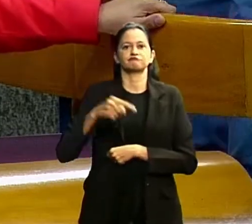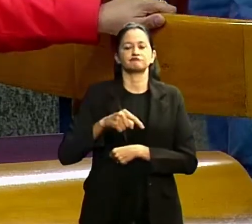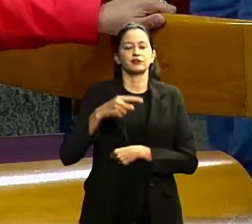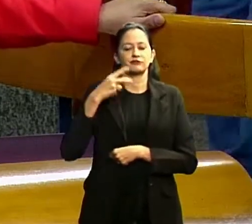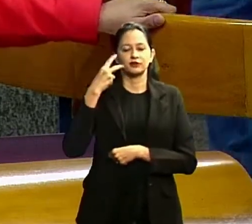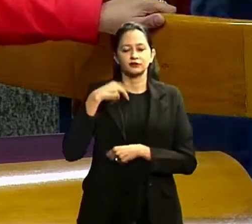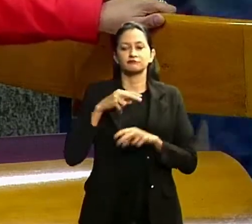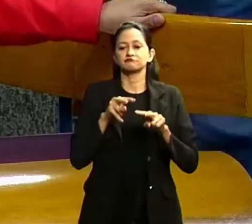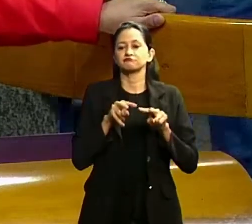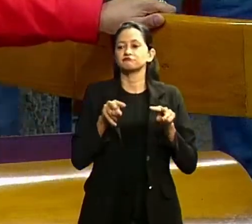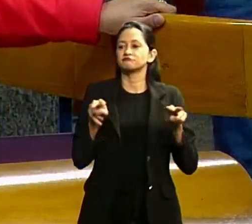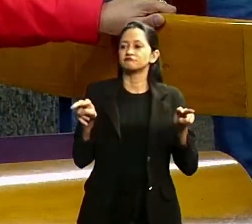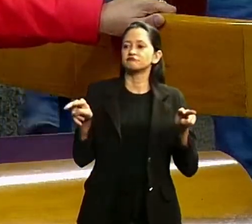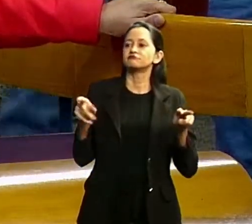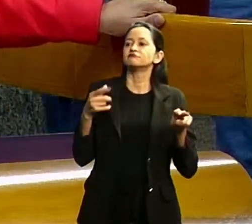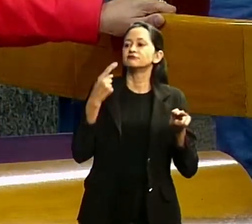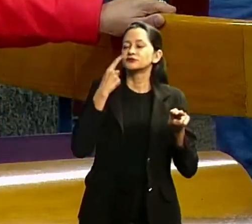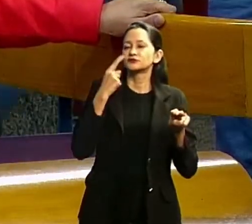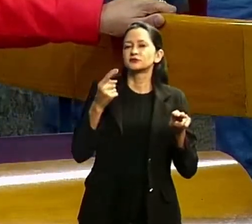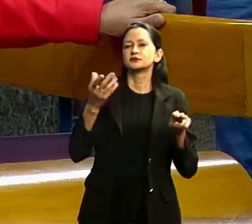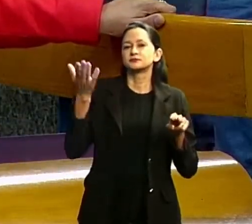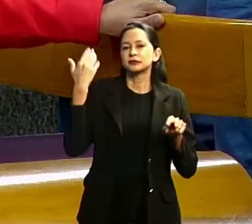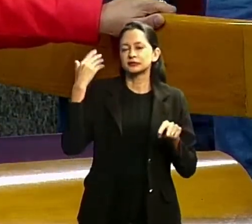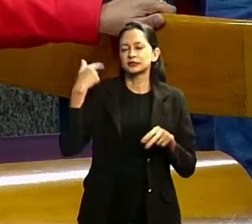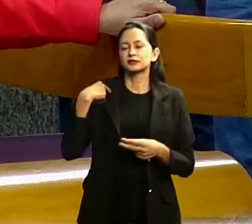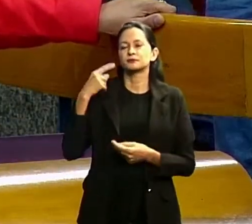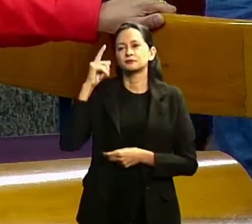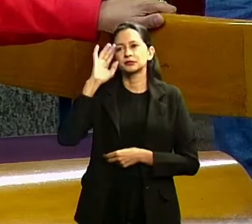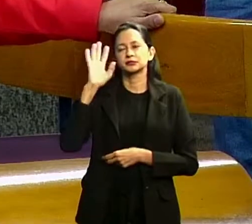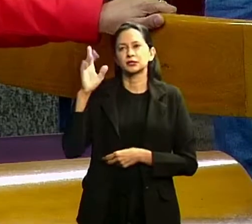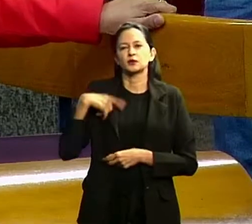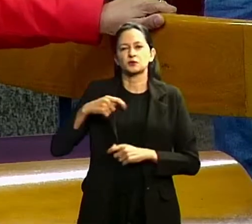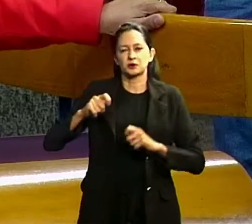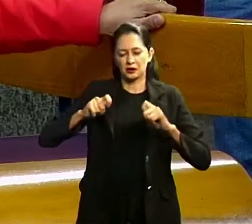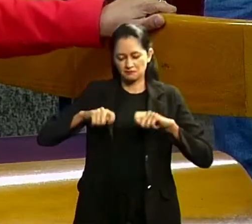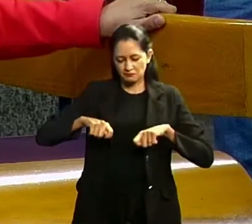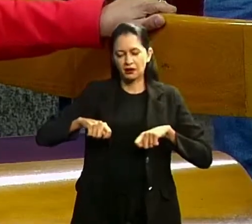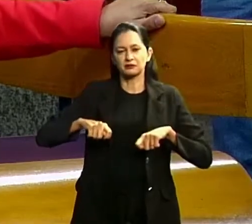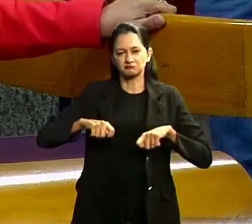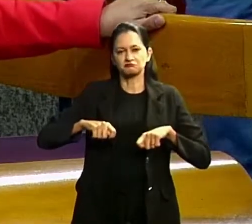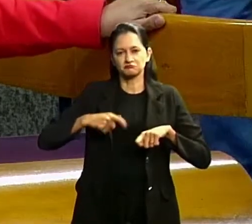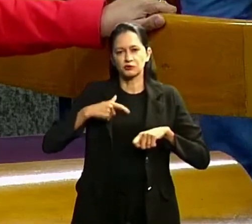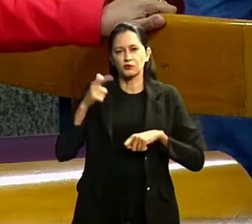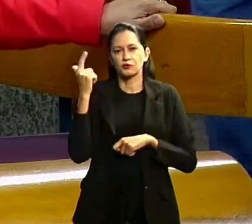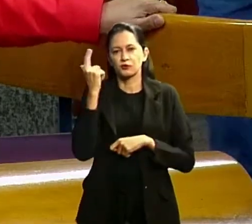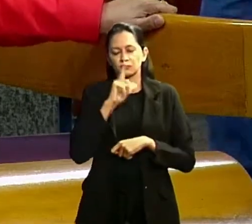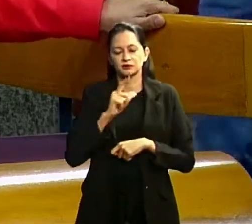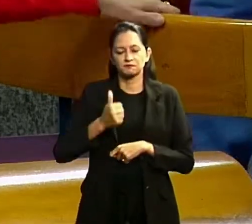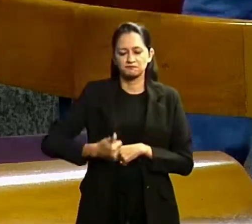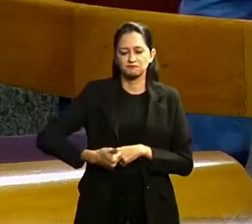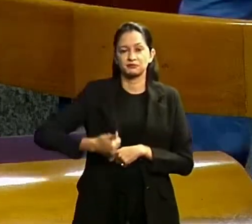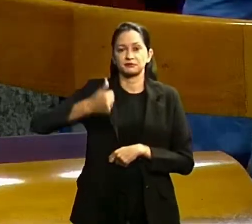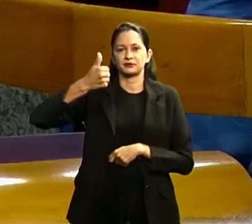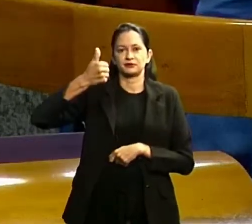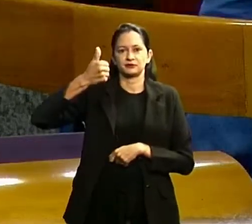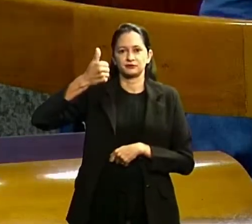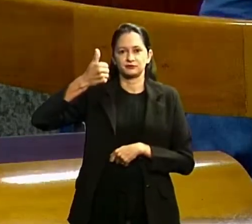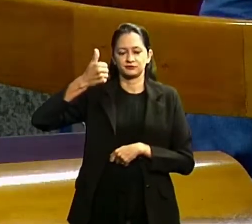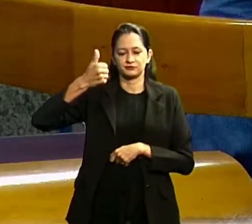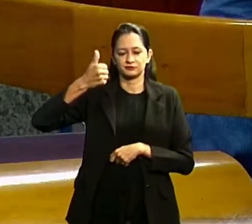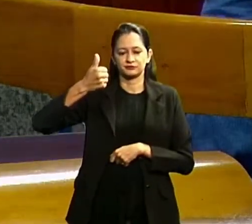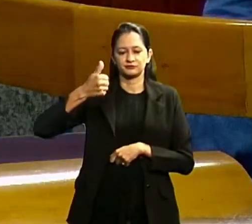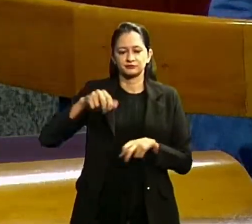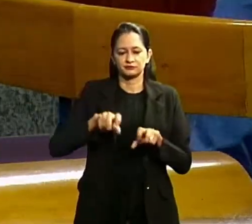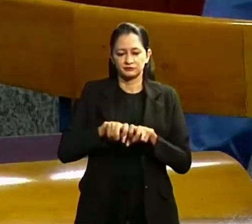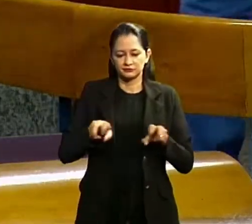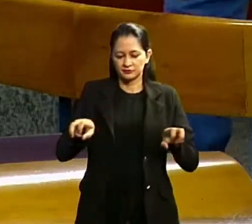cima. E eu tinha jurado para mim mesmo que eu era capaz e que eu ia ganhar em primeiro lugar e que eu ia sentar na